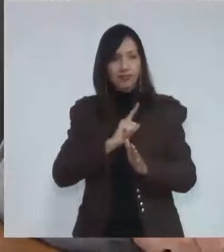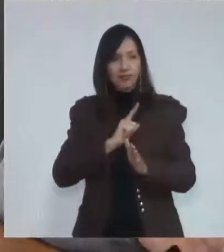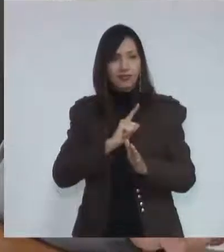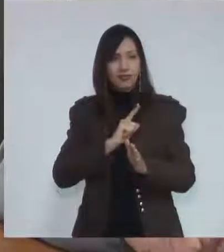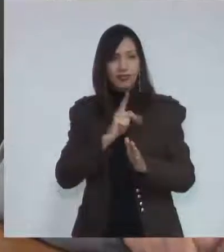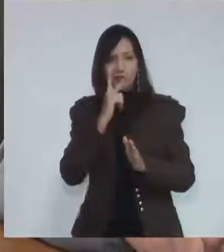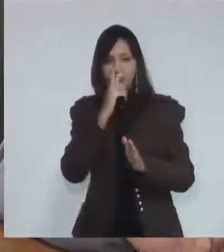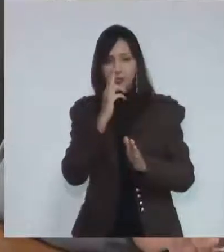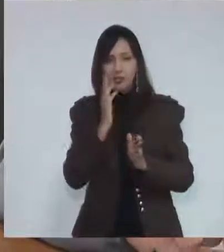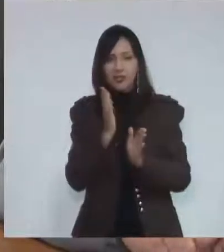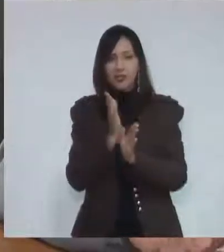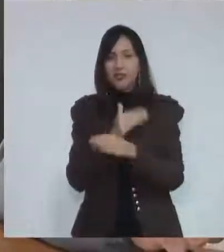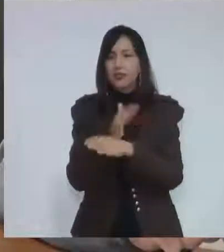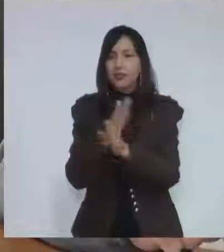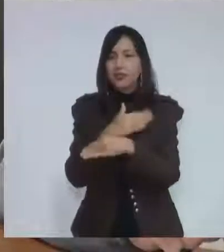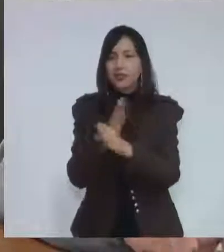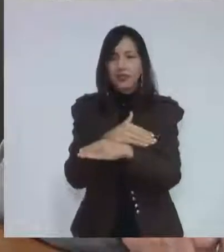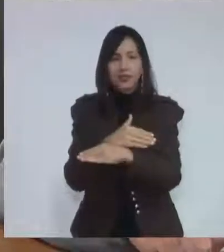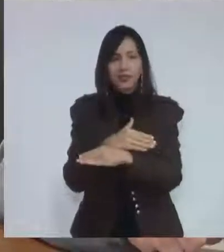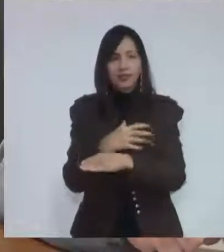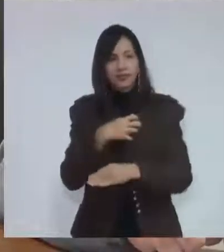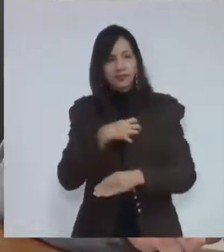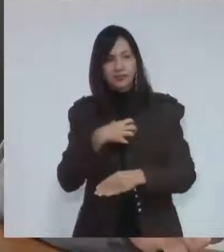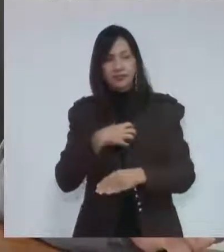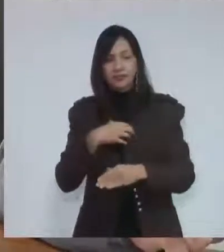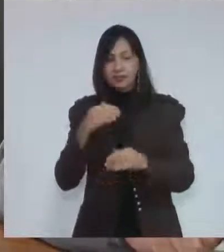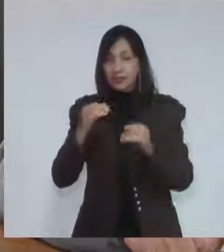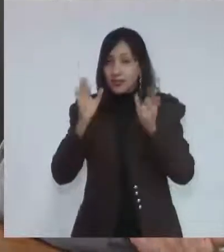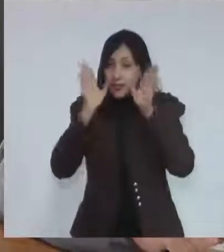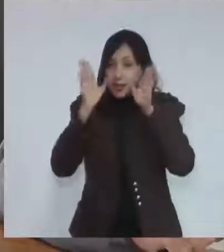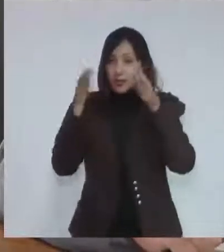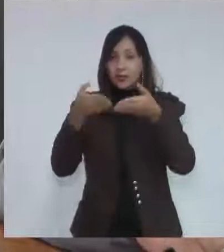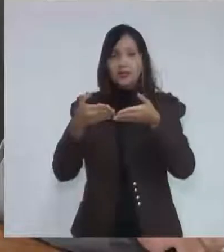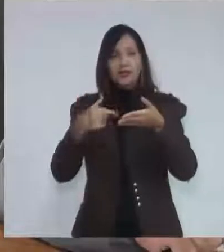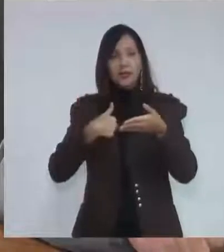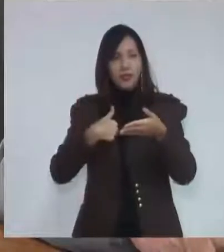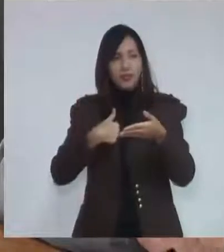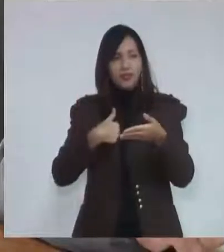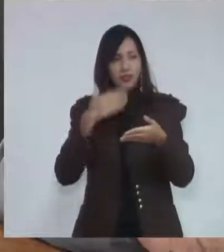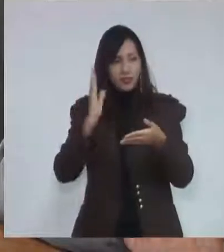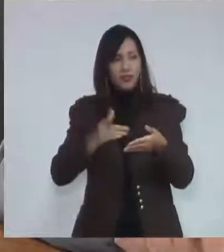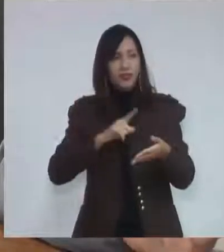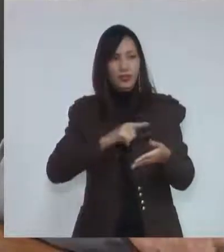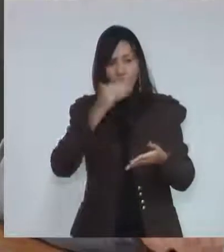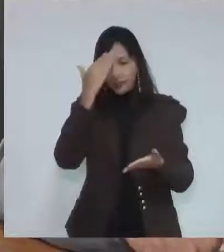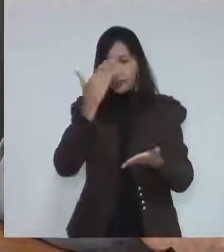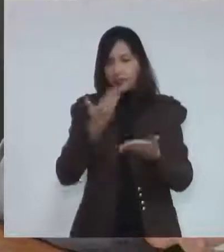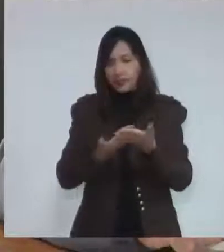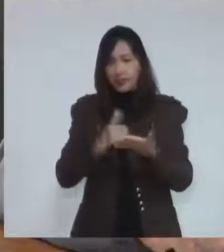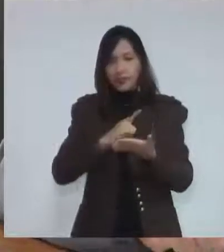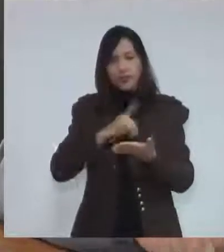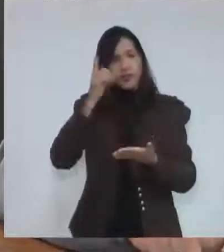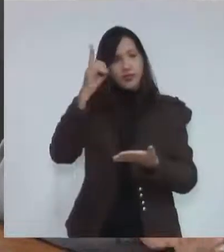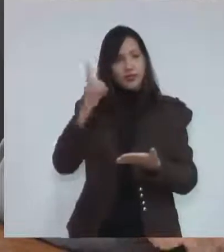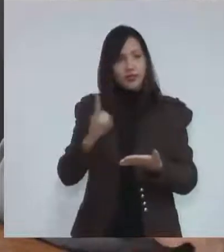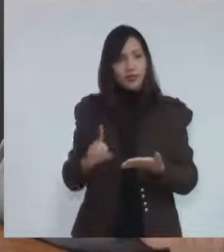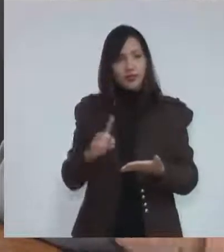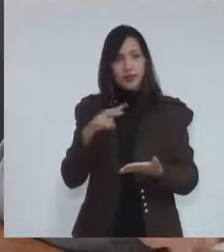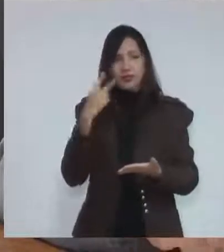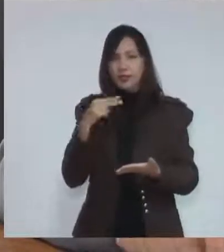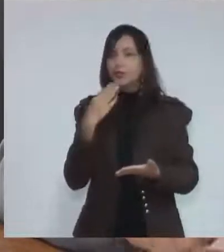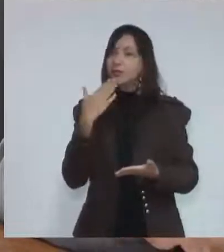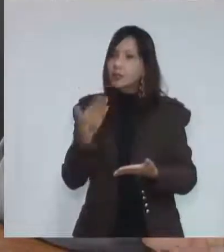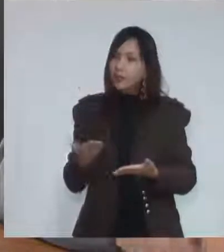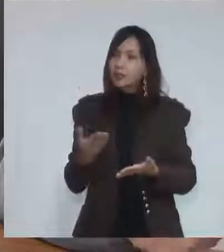vira um desvirtuamento. Então, nesses casos específicos, eu já disse aqui, acho que continua sendo um direito do vereador, sim,